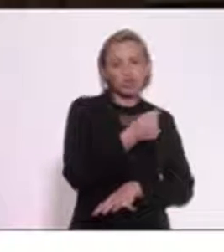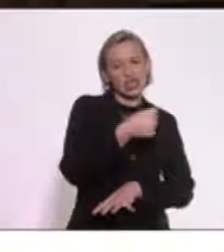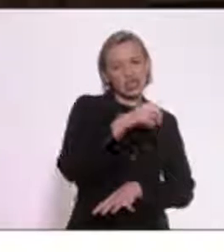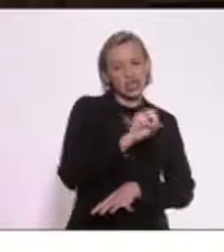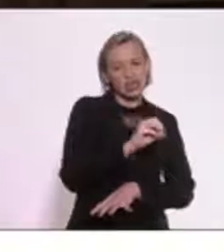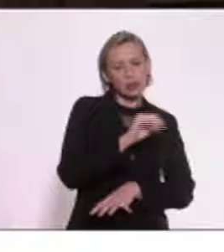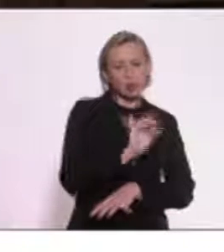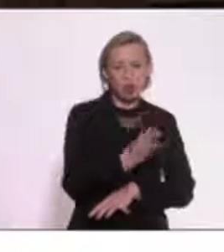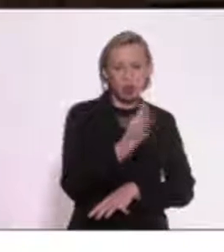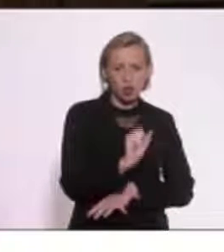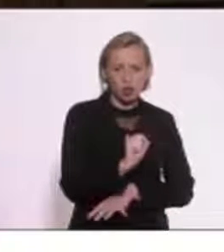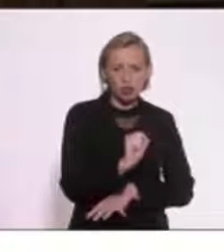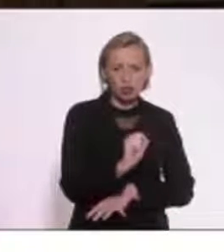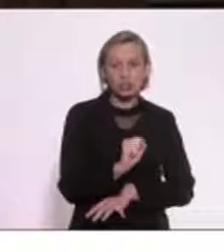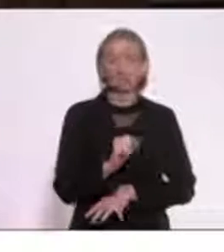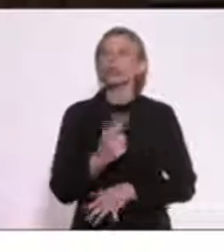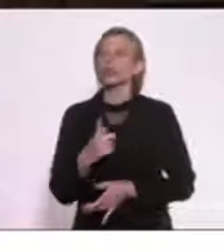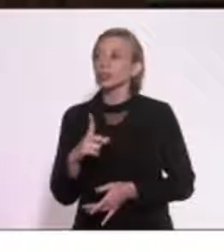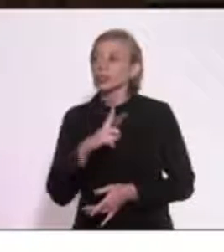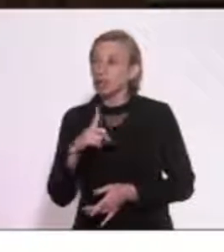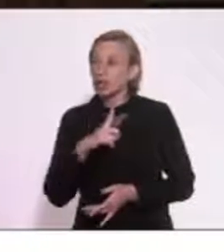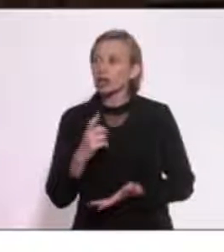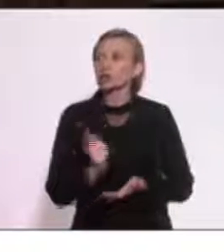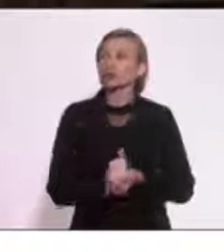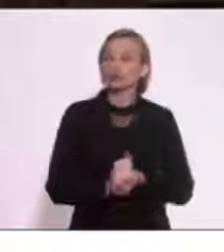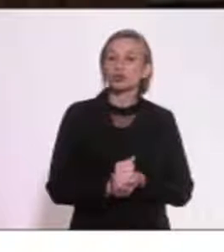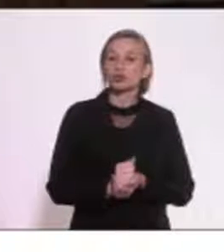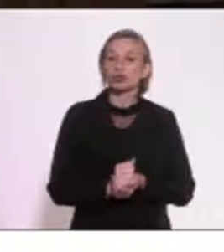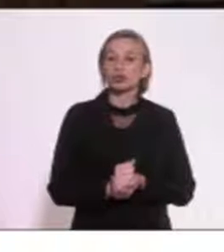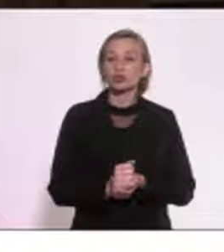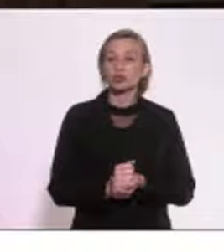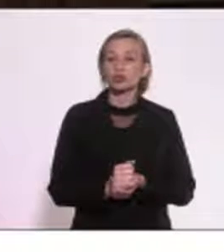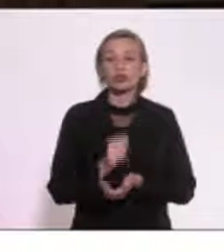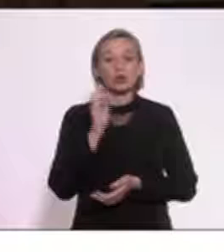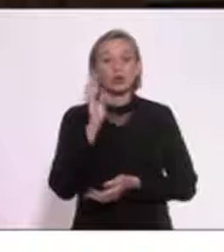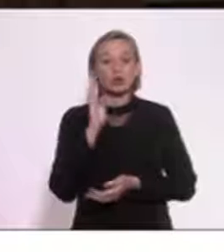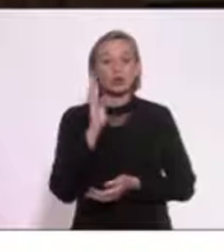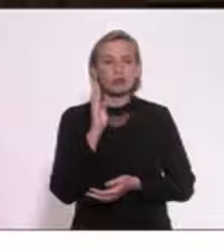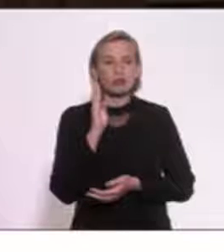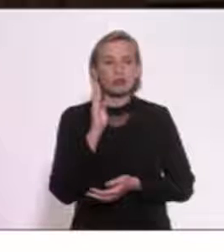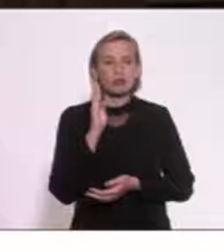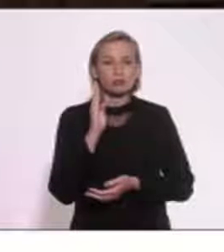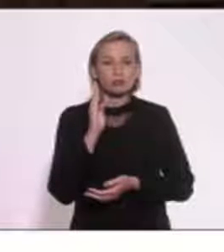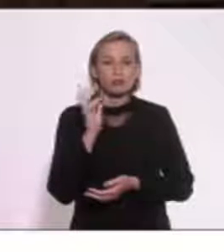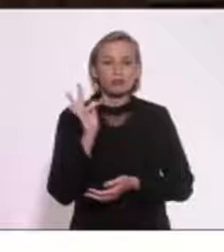e temos uma previsão de receita no valor de